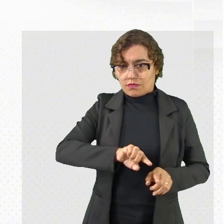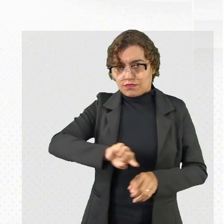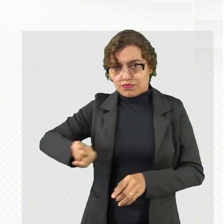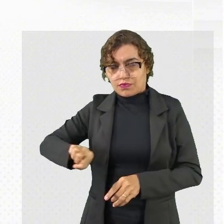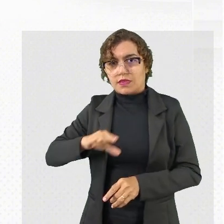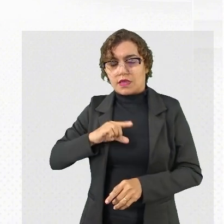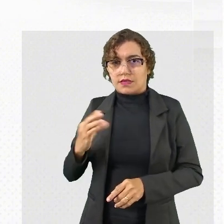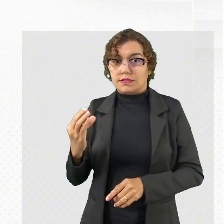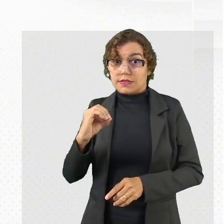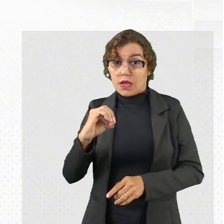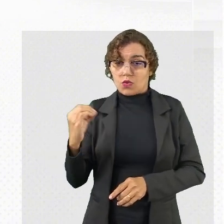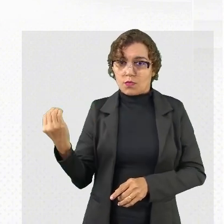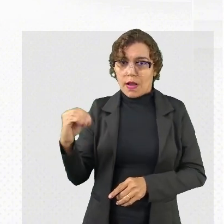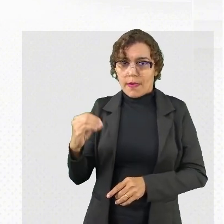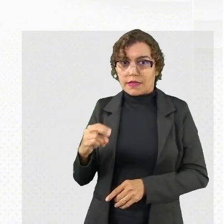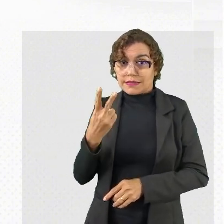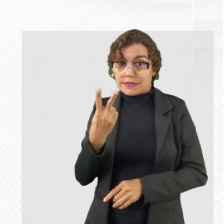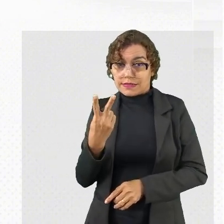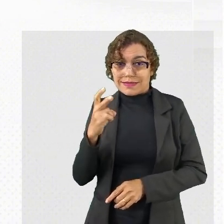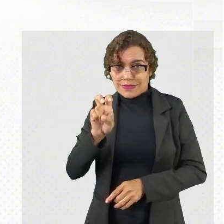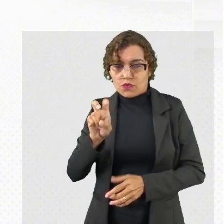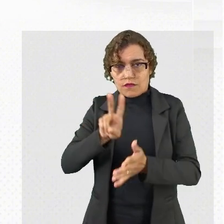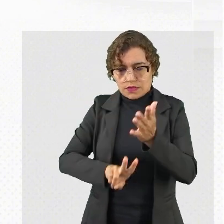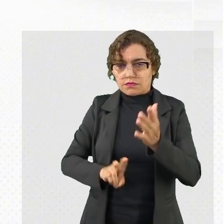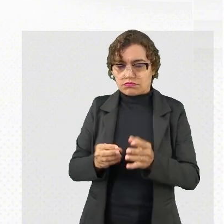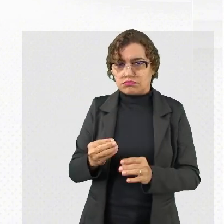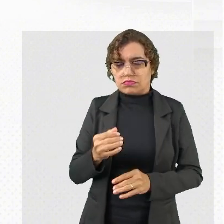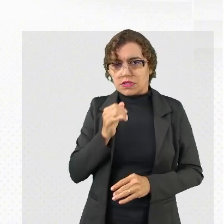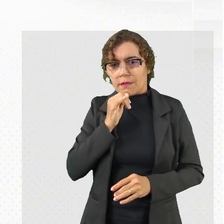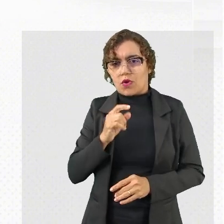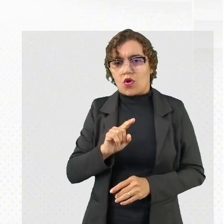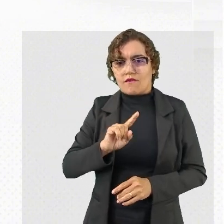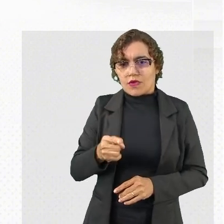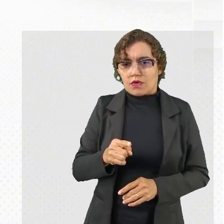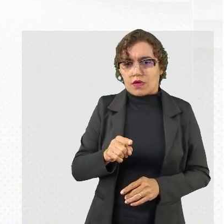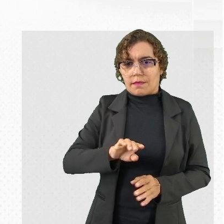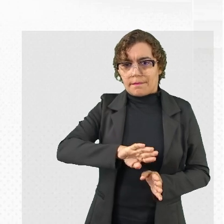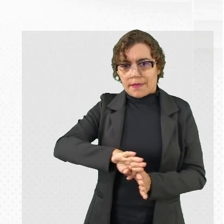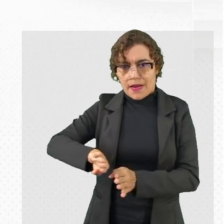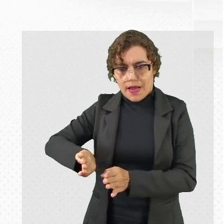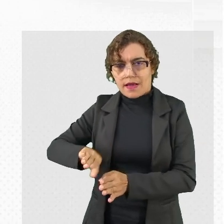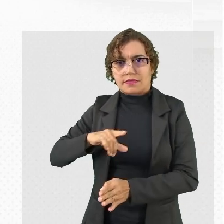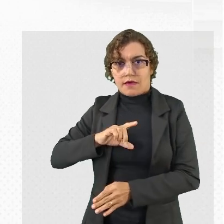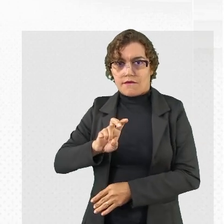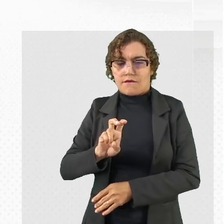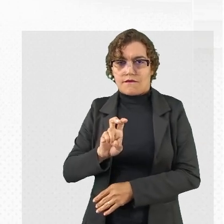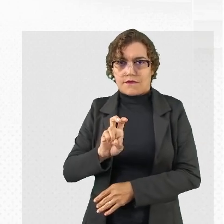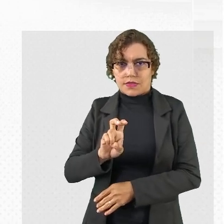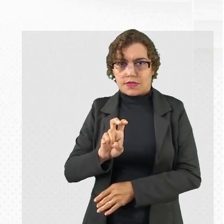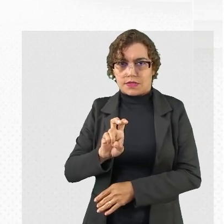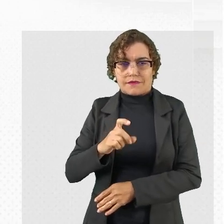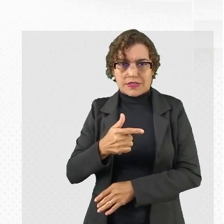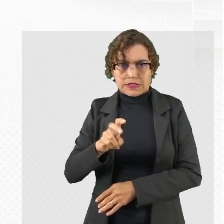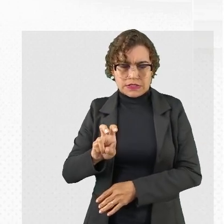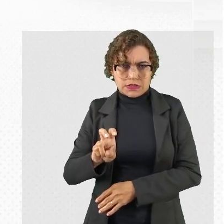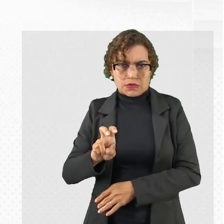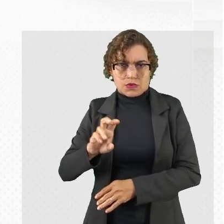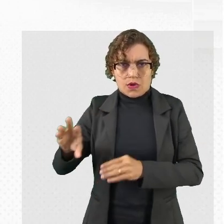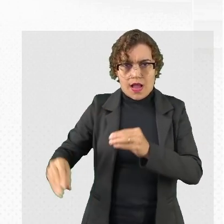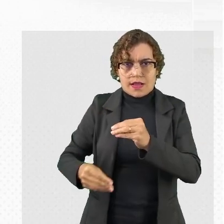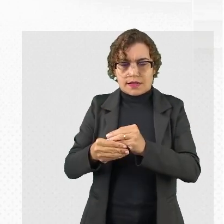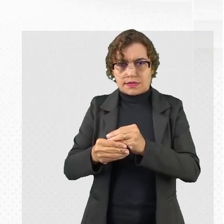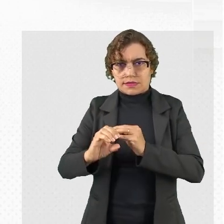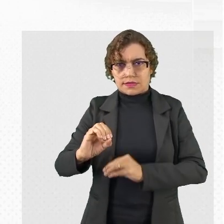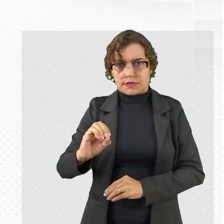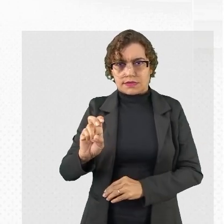5 zeros. Né? Então você corre aqui uma vírgula, uma casa, fica 25, né? E acrescenta aqui 5